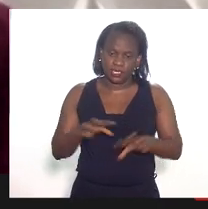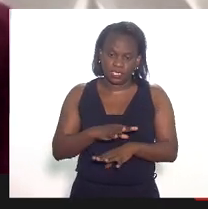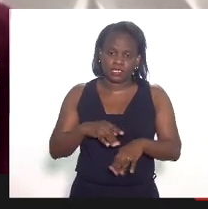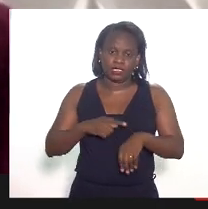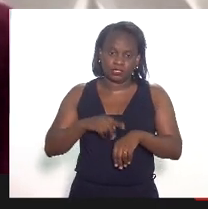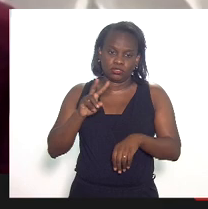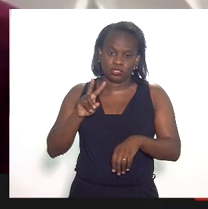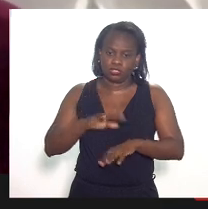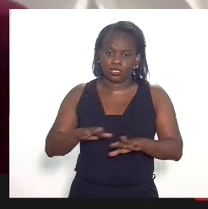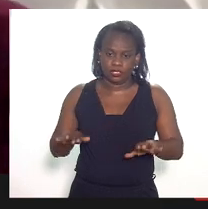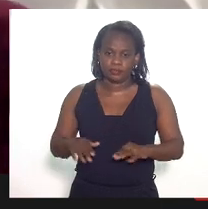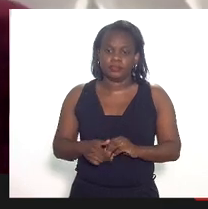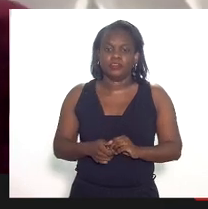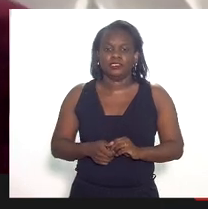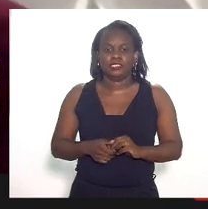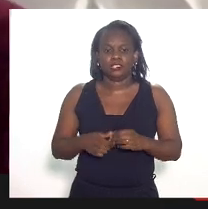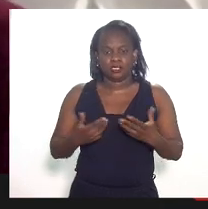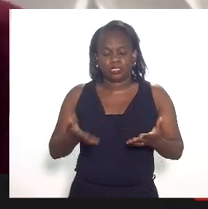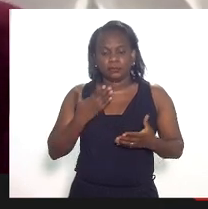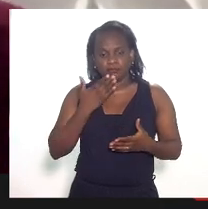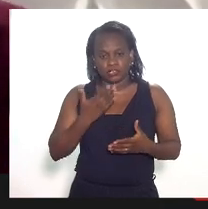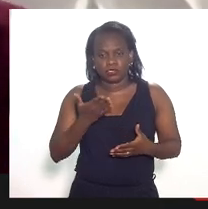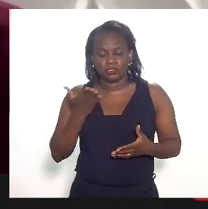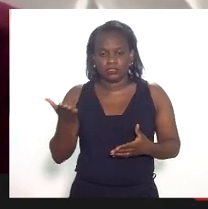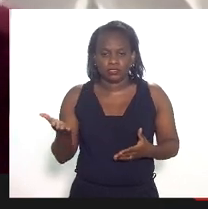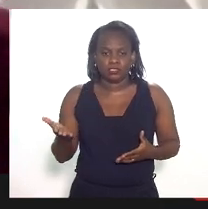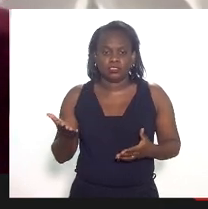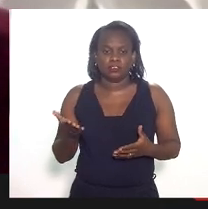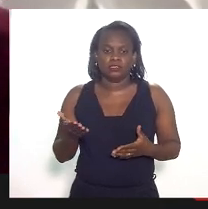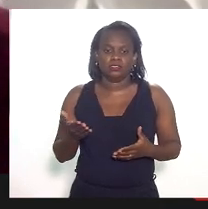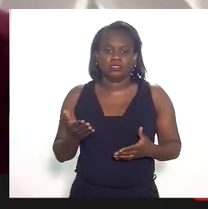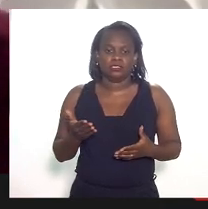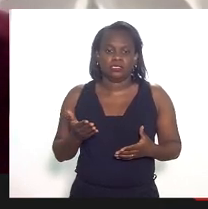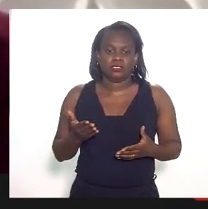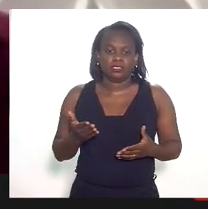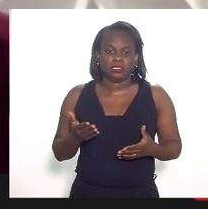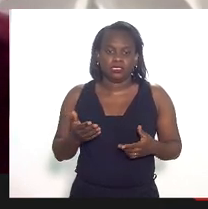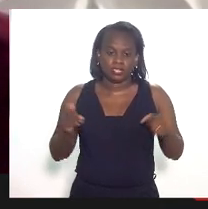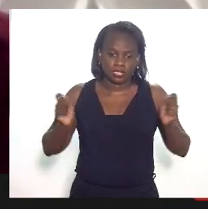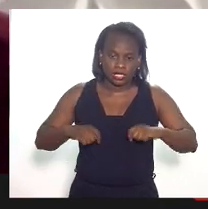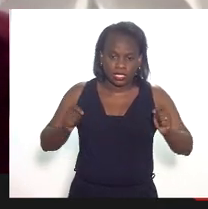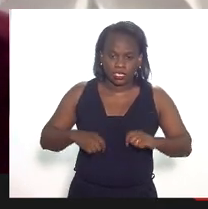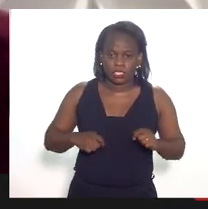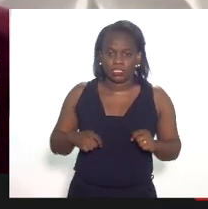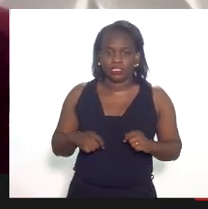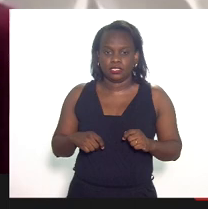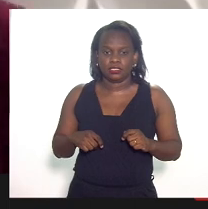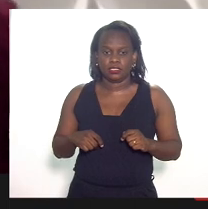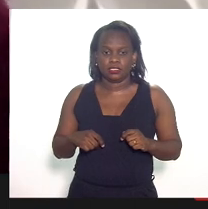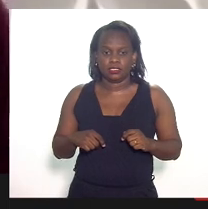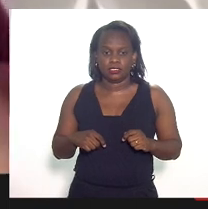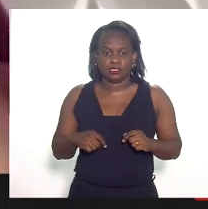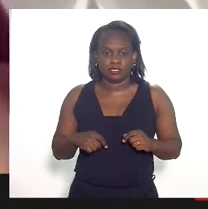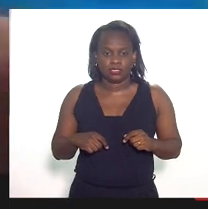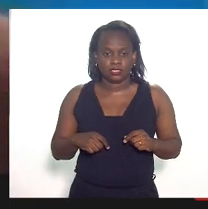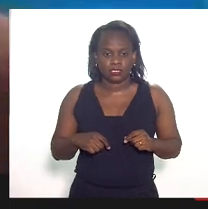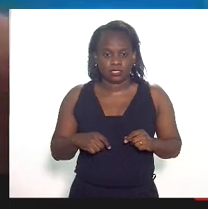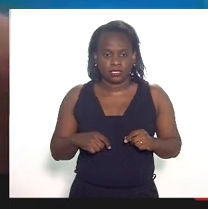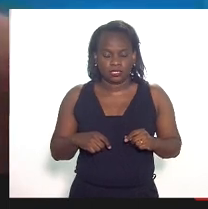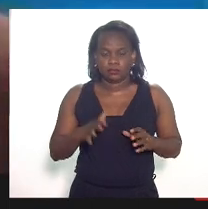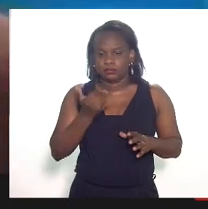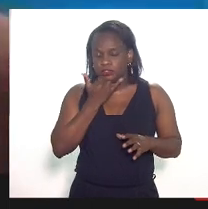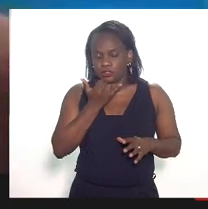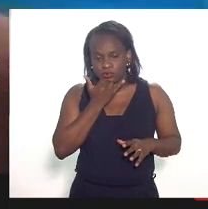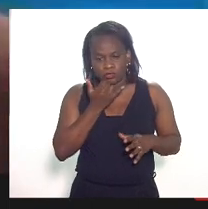às 14 horas. Então, queria pedir a Vossa Excelência para, se possível, conduzir nesse... Oi, não. Pode seguir.